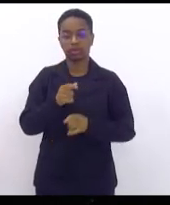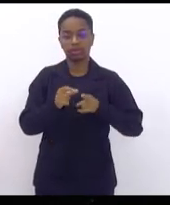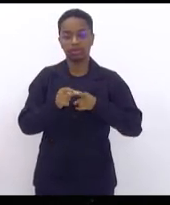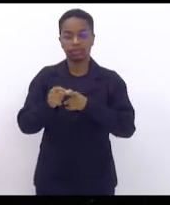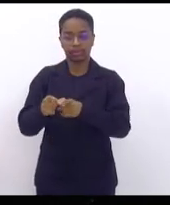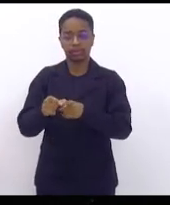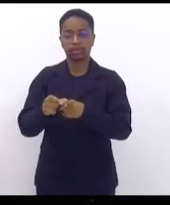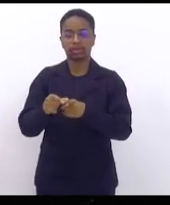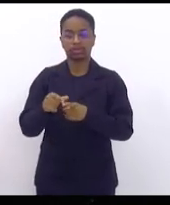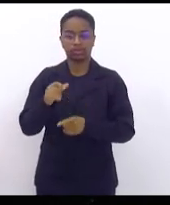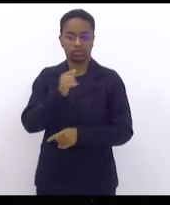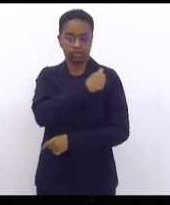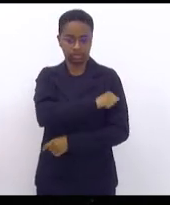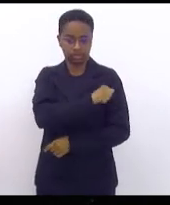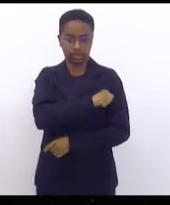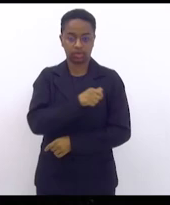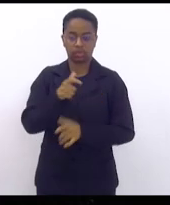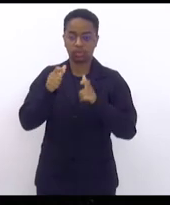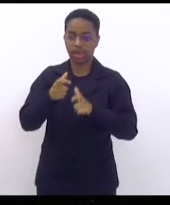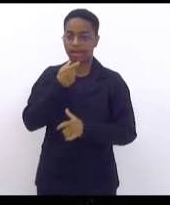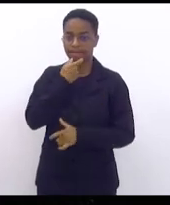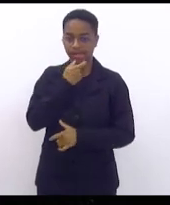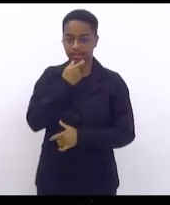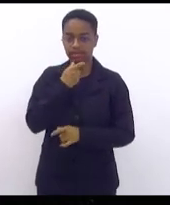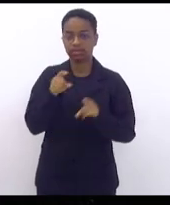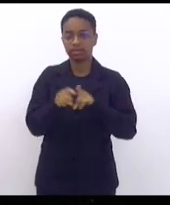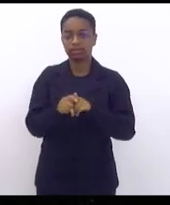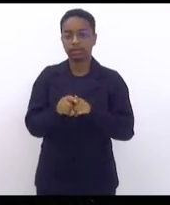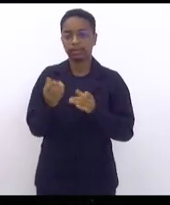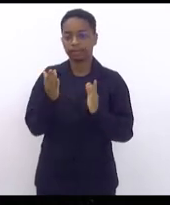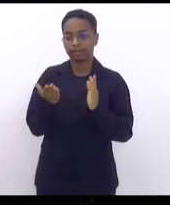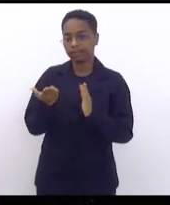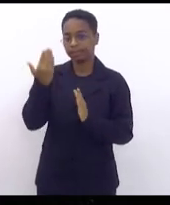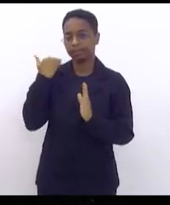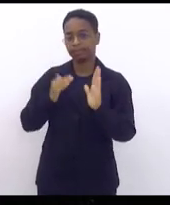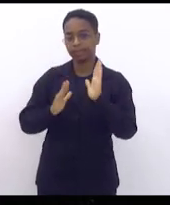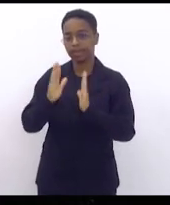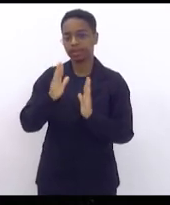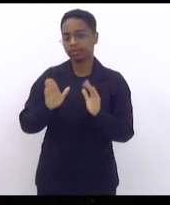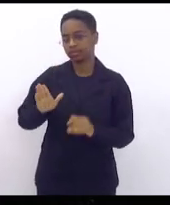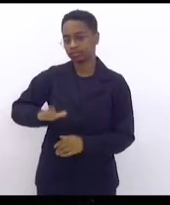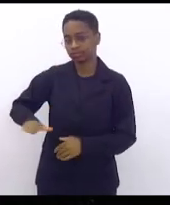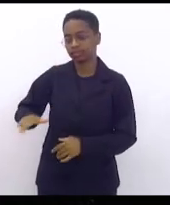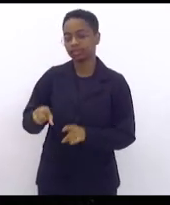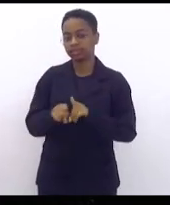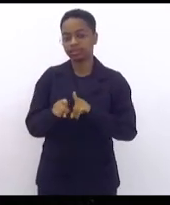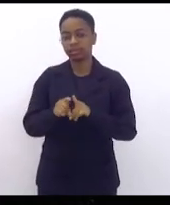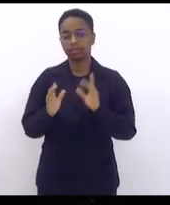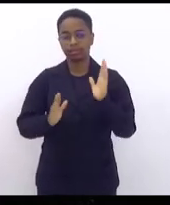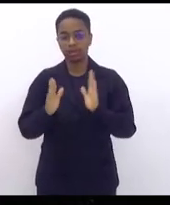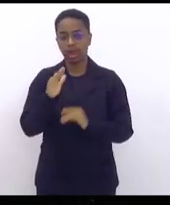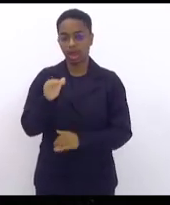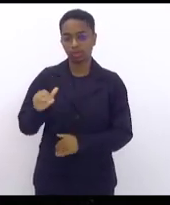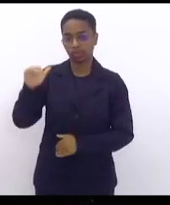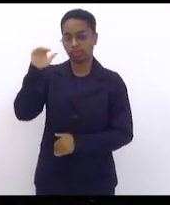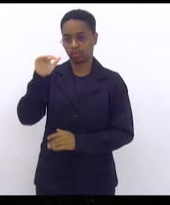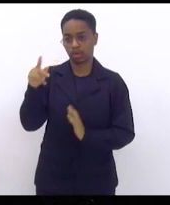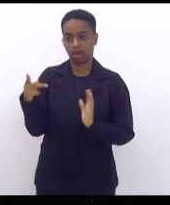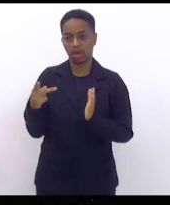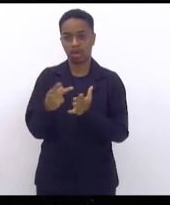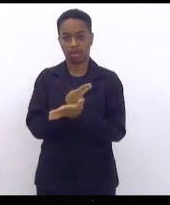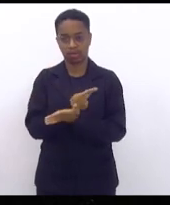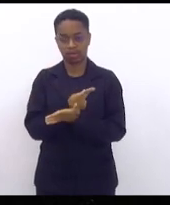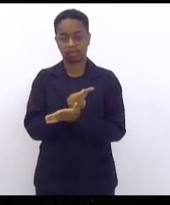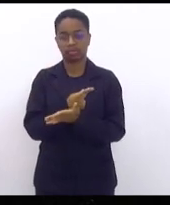da Penha, né? E era, na minha infância, ainda é na minha fase adulta, um